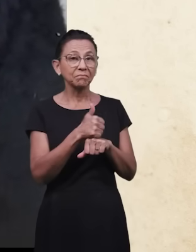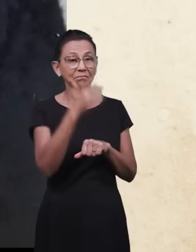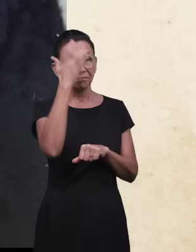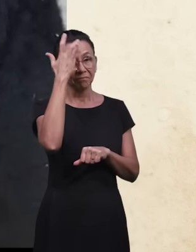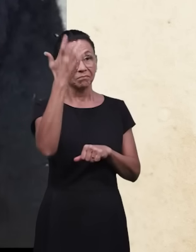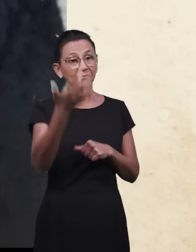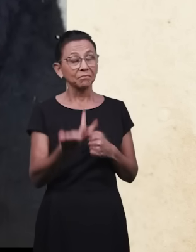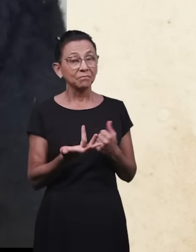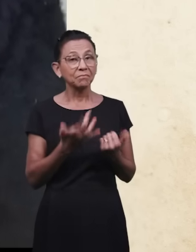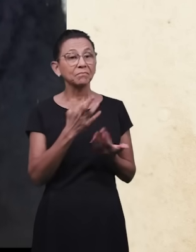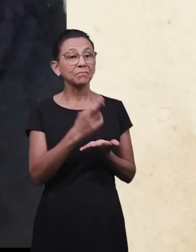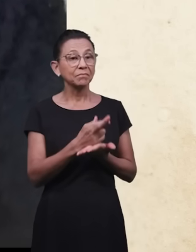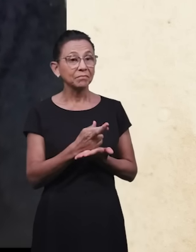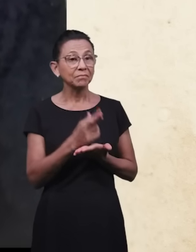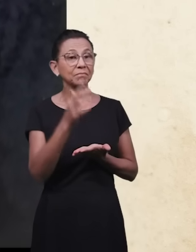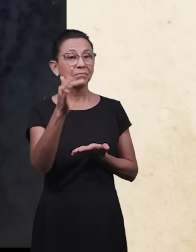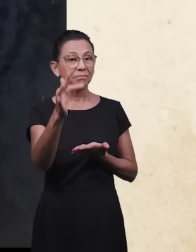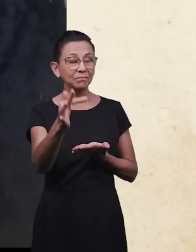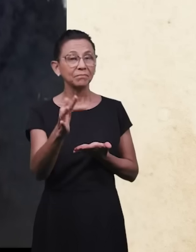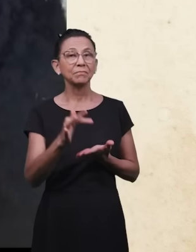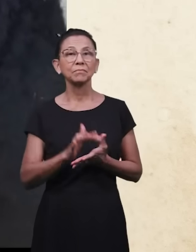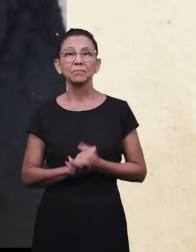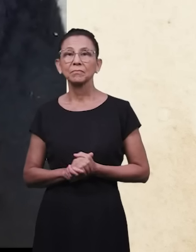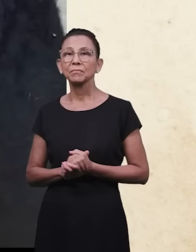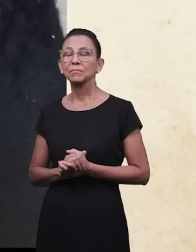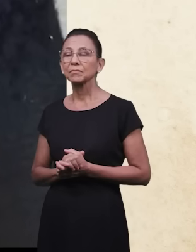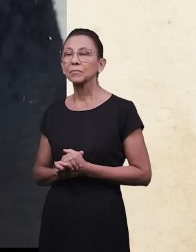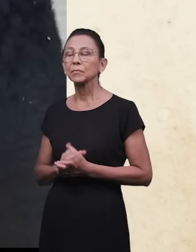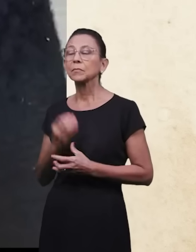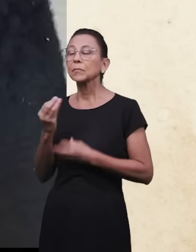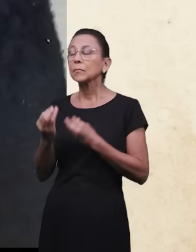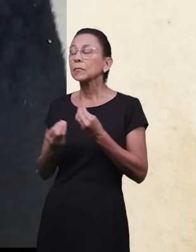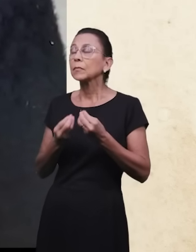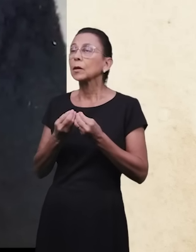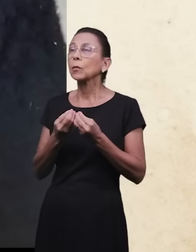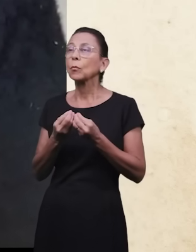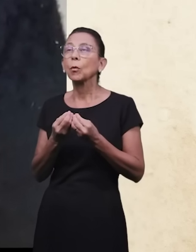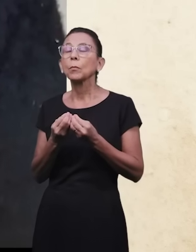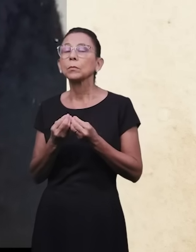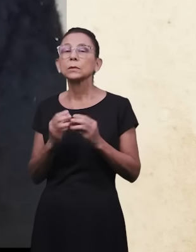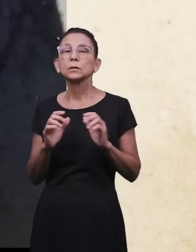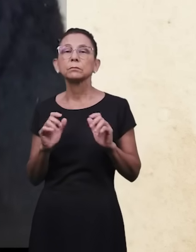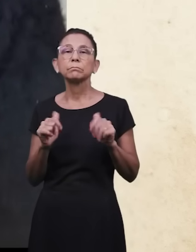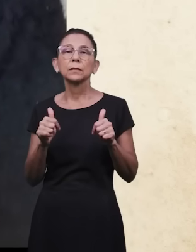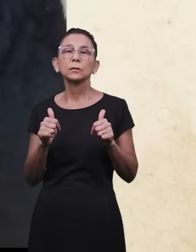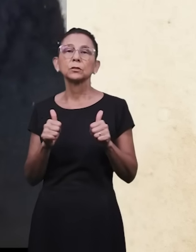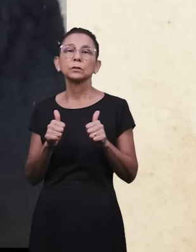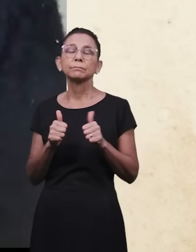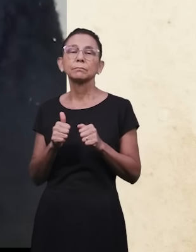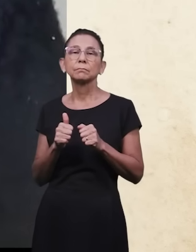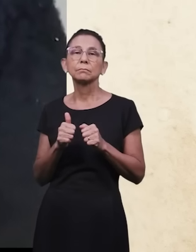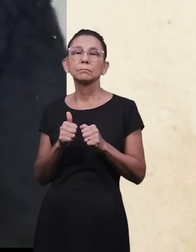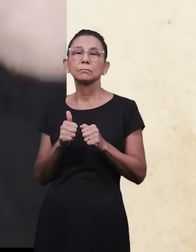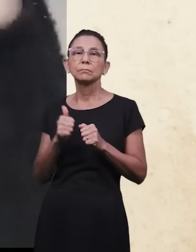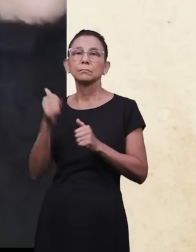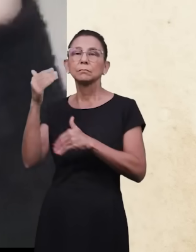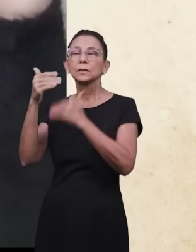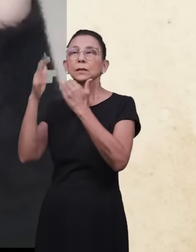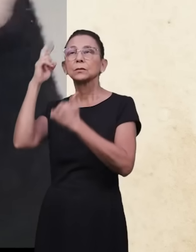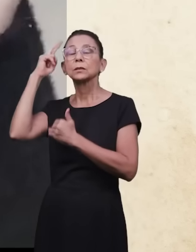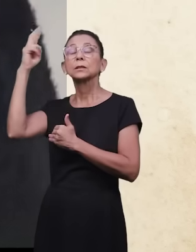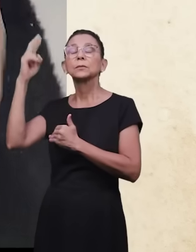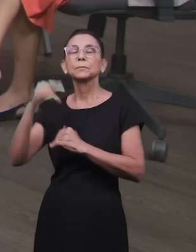então eu gostaria de perguntar a respeito disso, como nós podemos colocar isso diante do Senhor. Amém? Paz, Senhor Jesus.